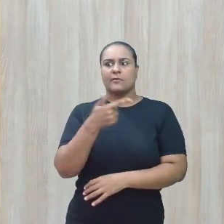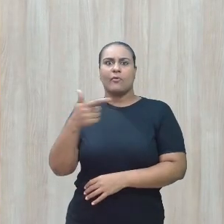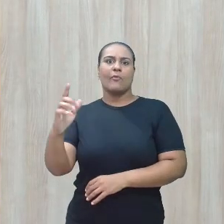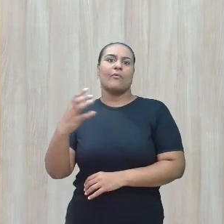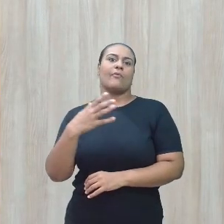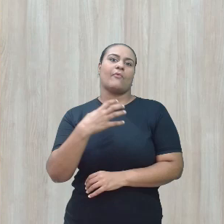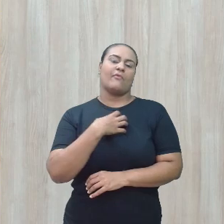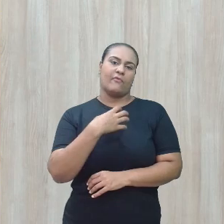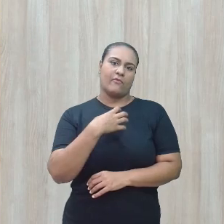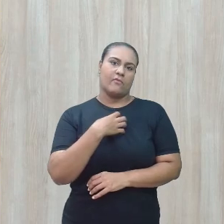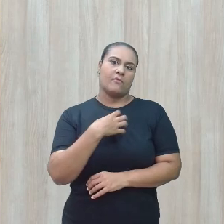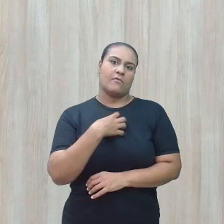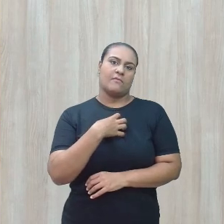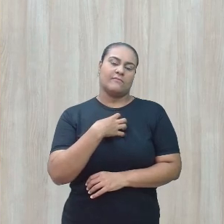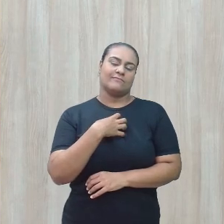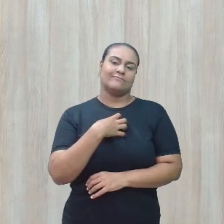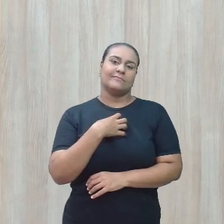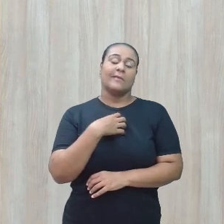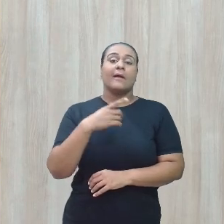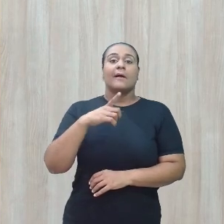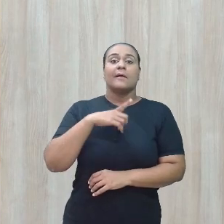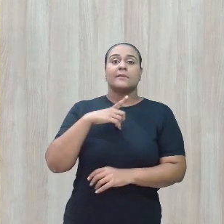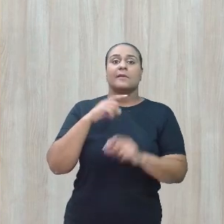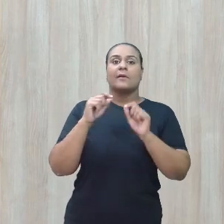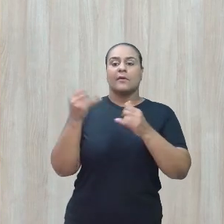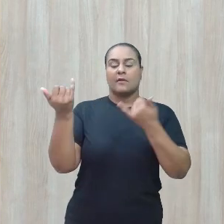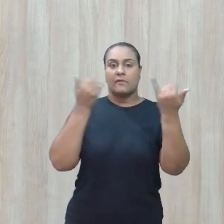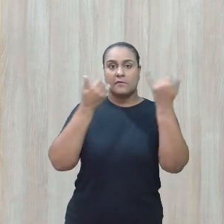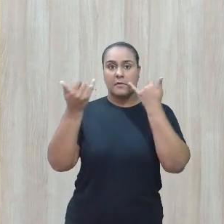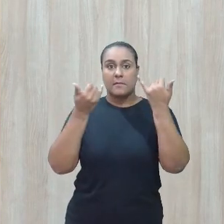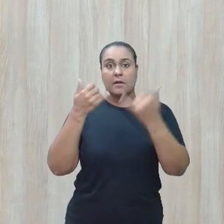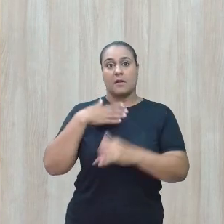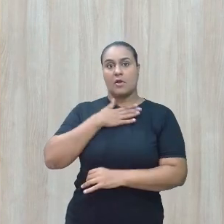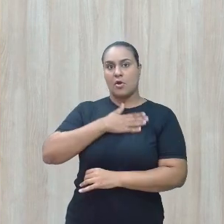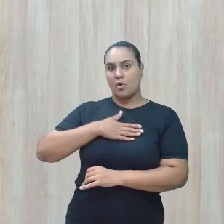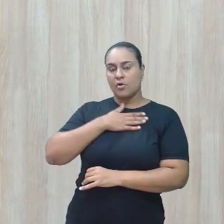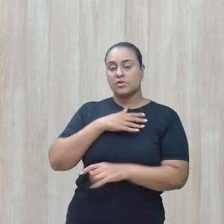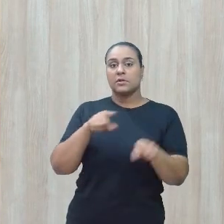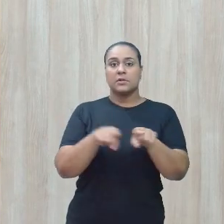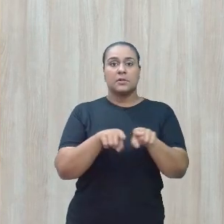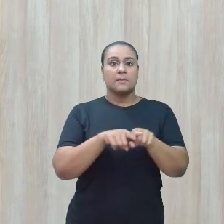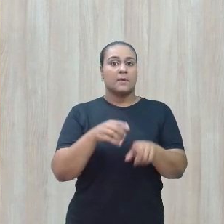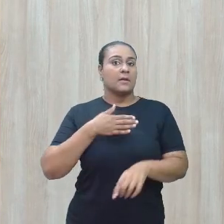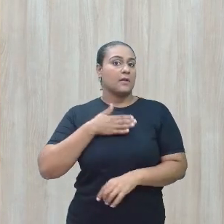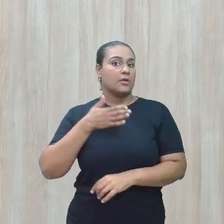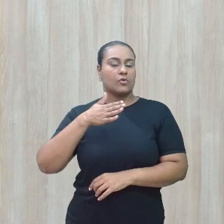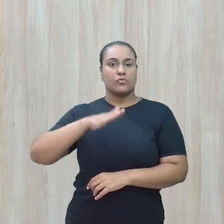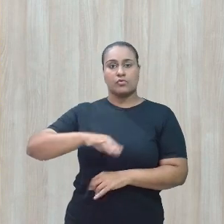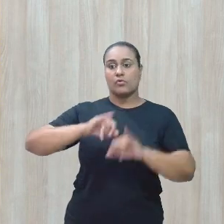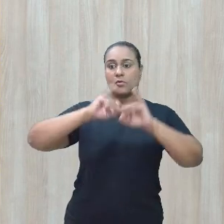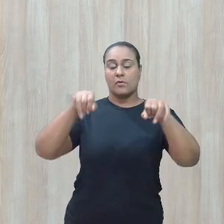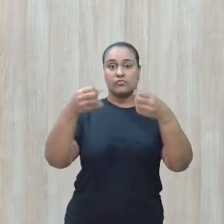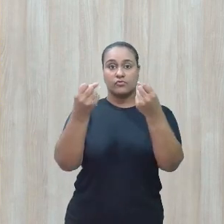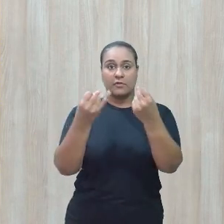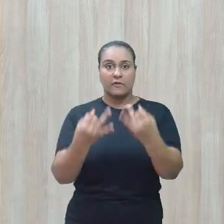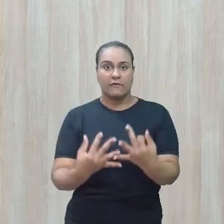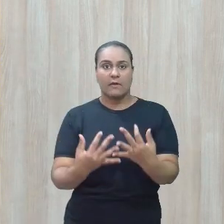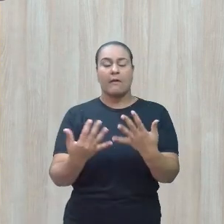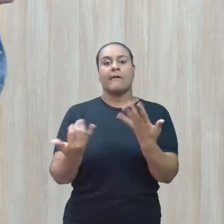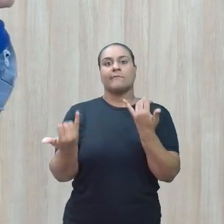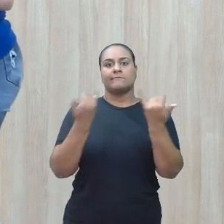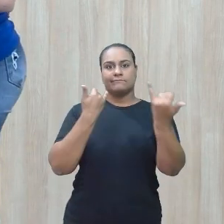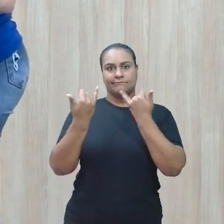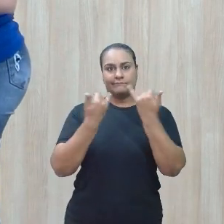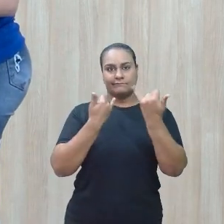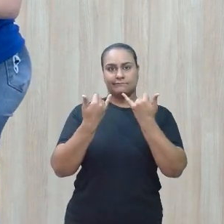maneira, de outro formato, né? A gente tem aí informações para quem gosta e para quem não gosta de ler justificar essa informação. A